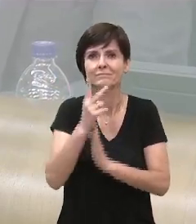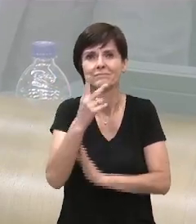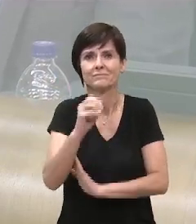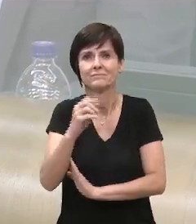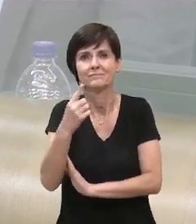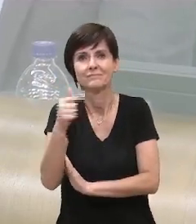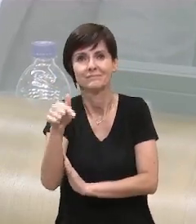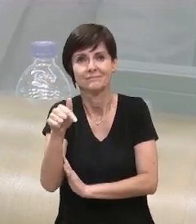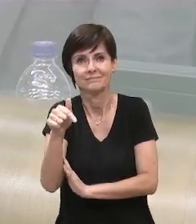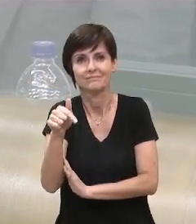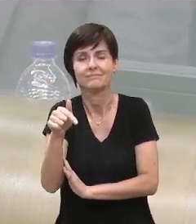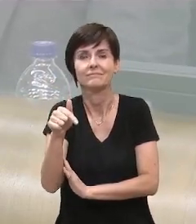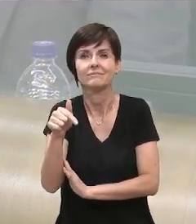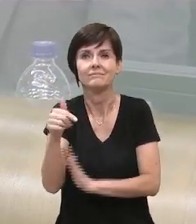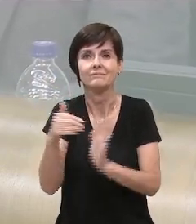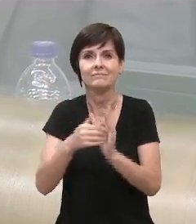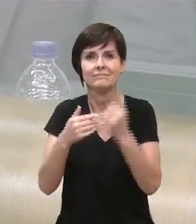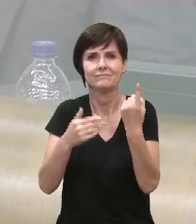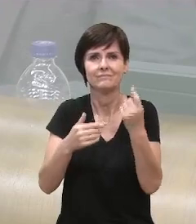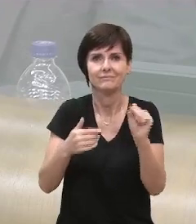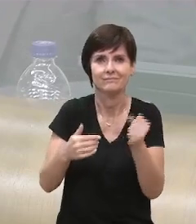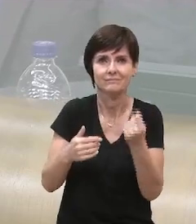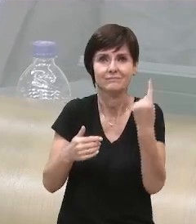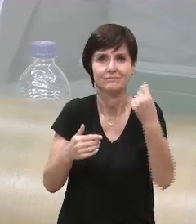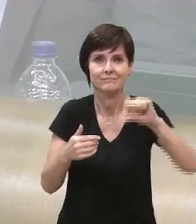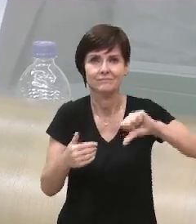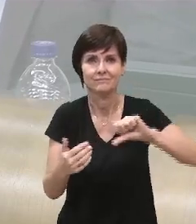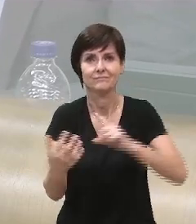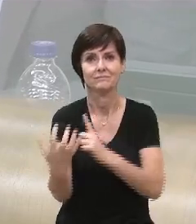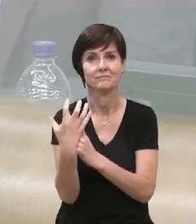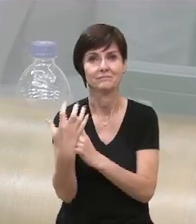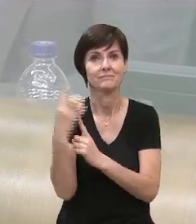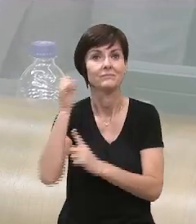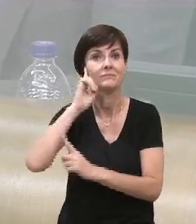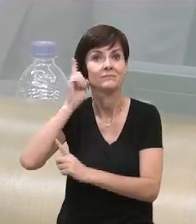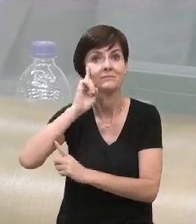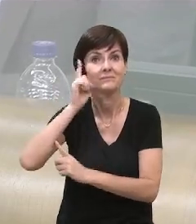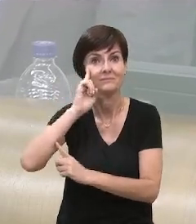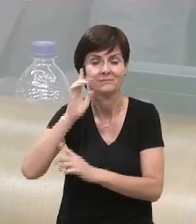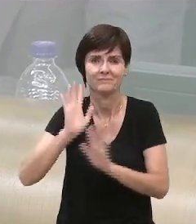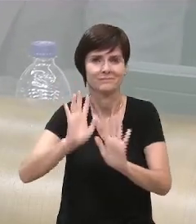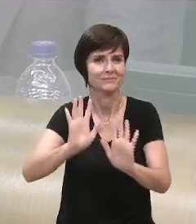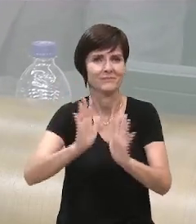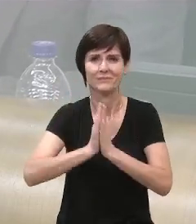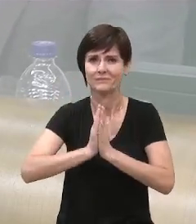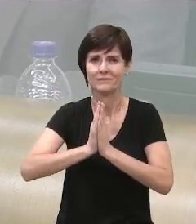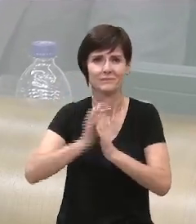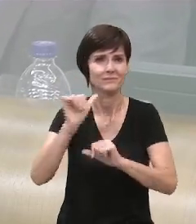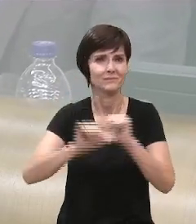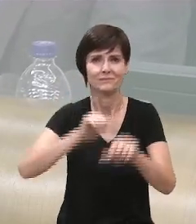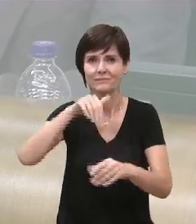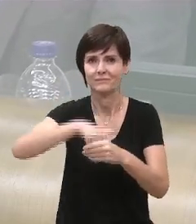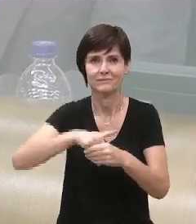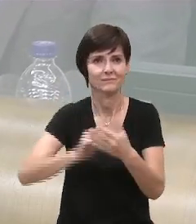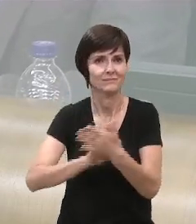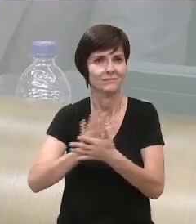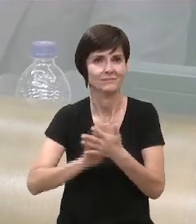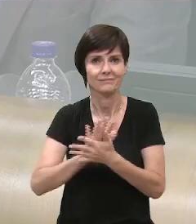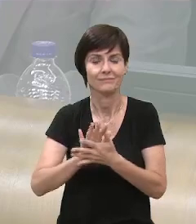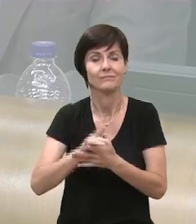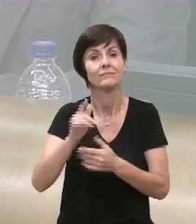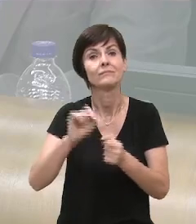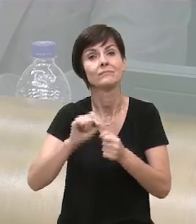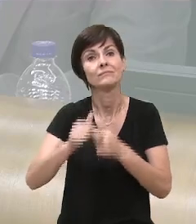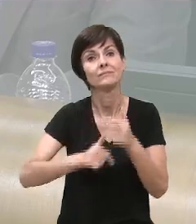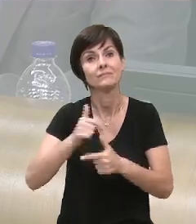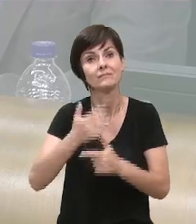2017, 18 e 19, aí, que a gente era ameaçado todos os dias. Né? Então isso nunca mudou o voto de ninguém. O que a gente faz aqui é trabalhar de